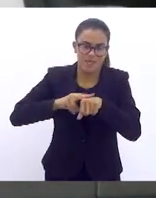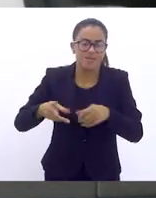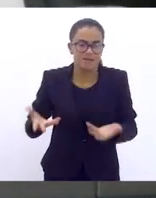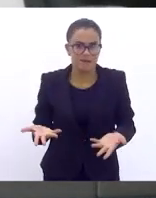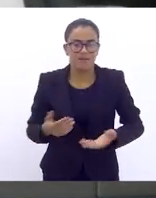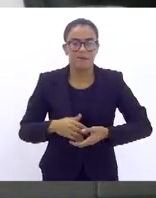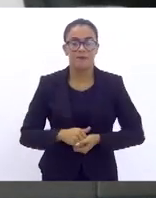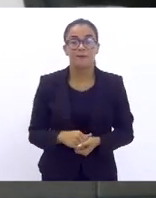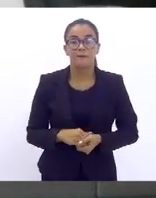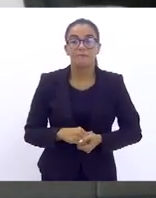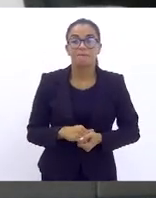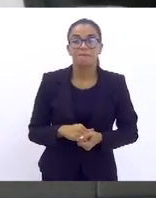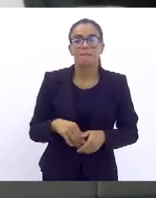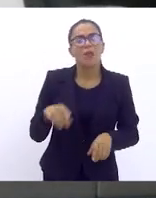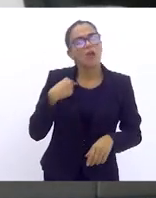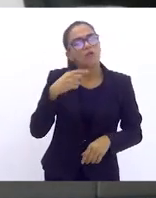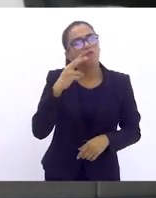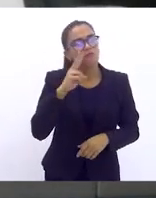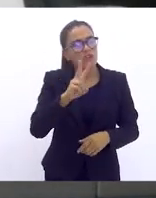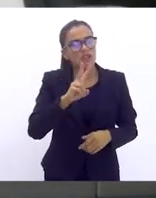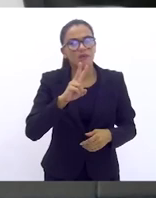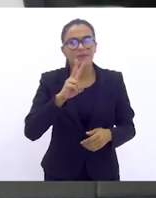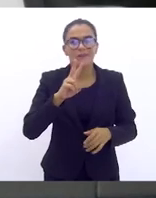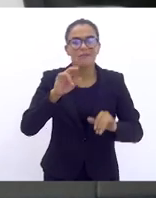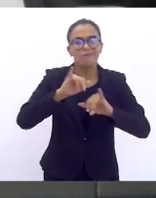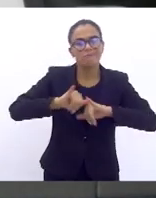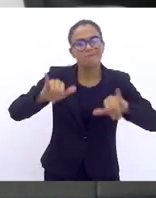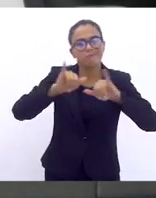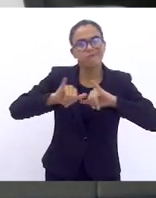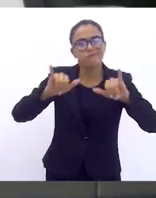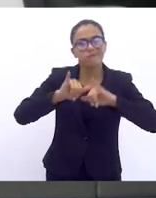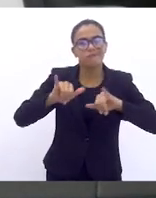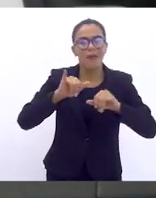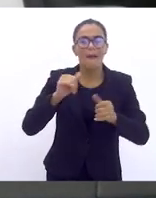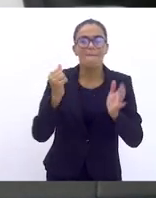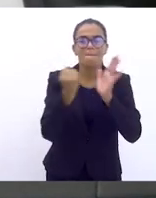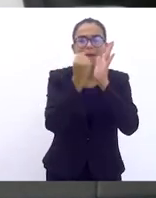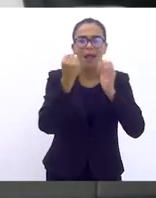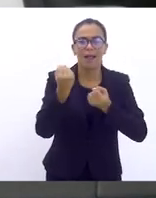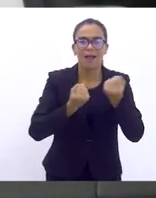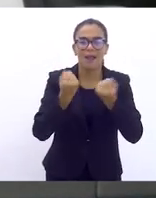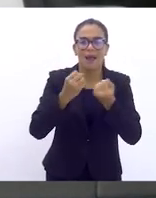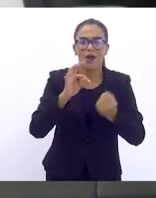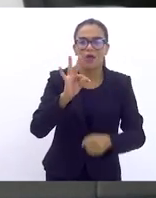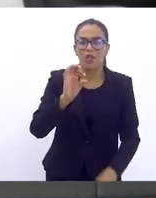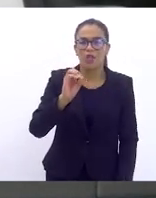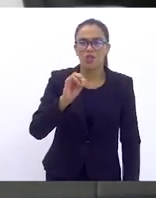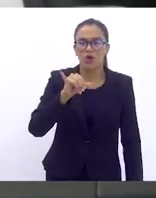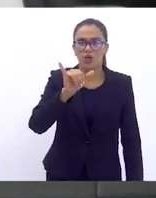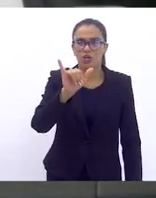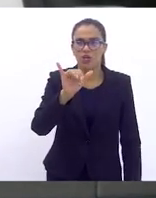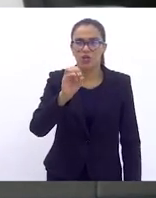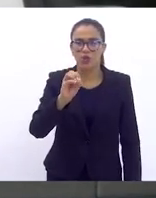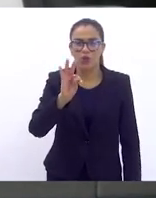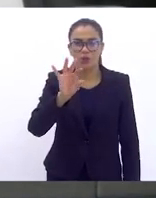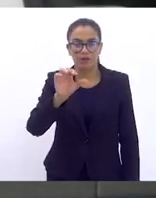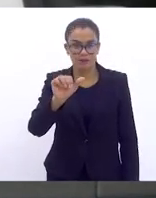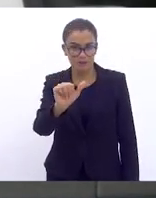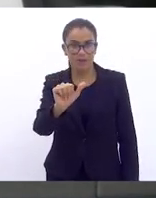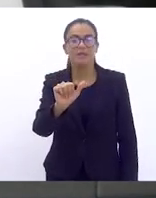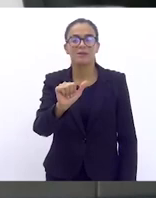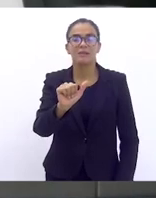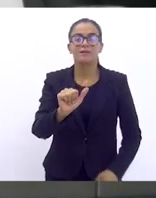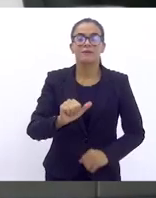uma matéria dos Paulo da Toyota o vídeo em que